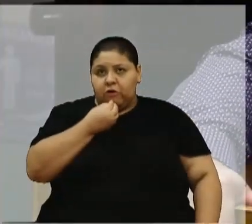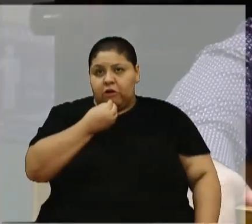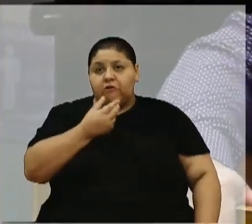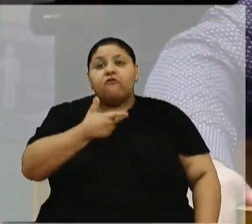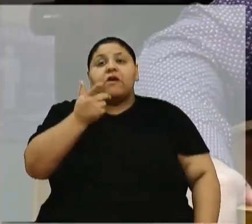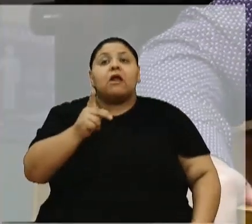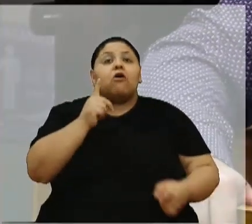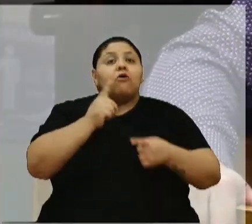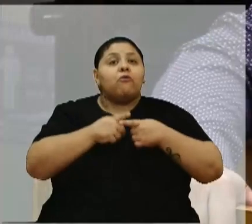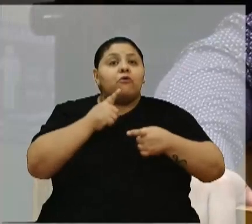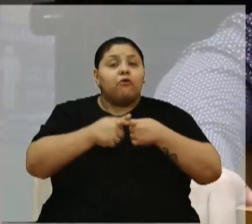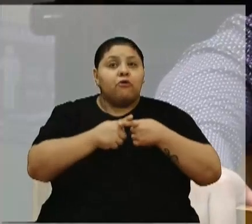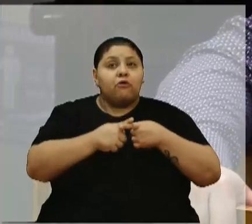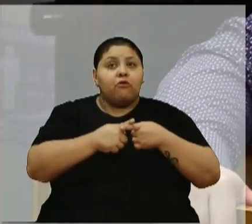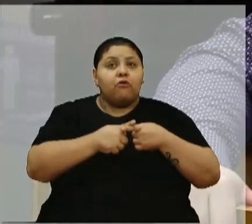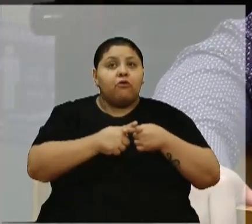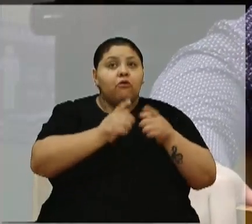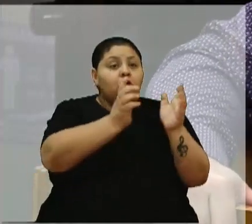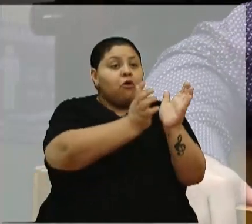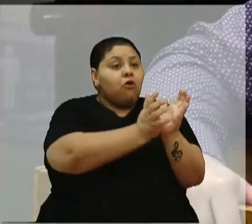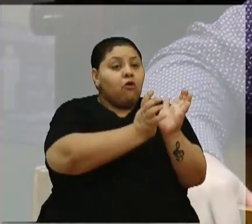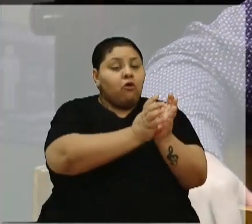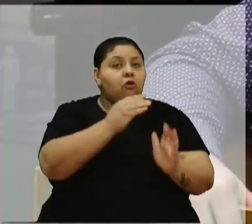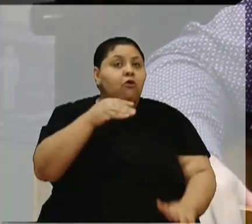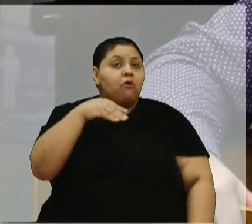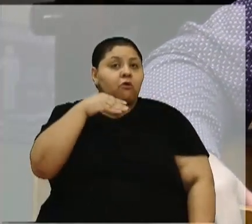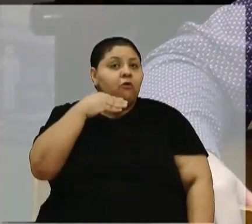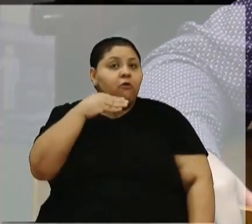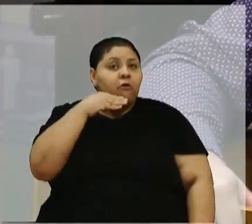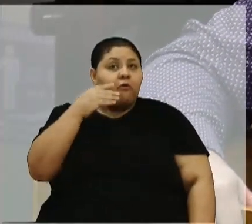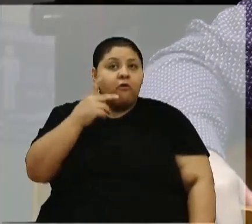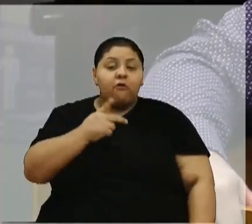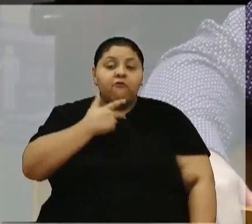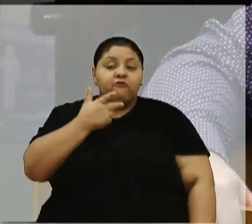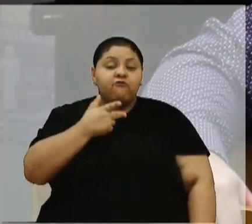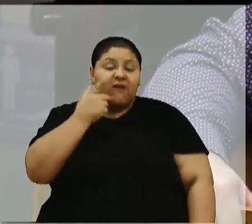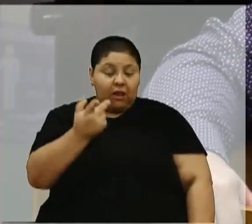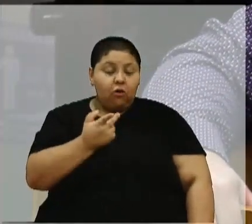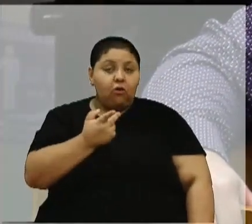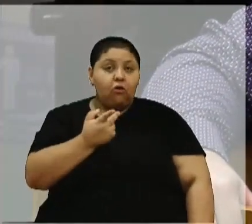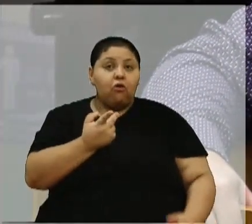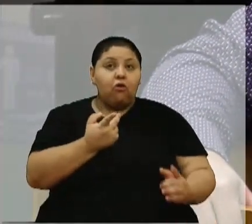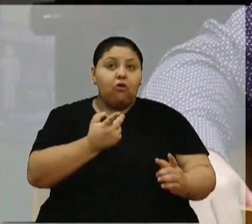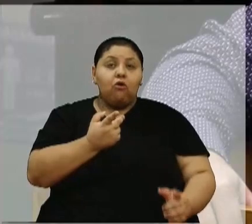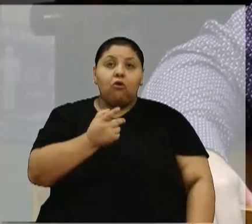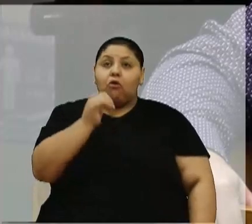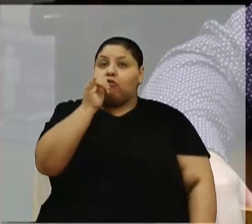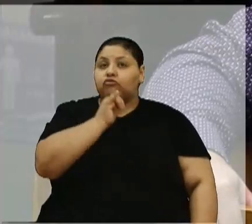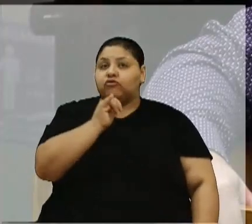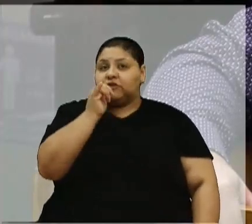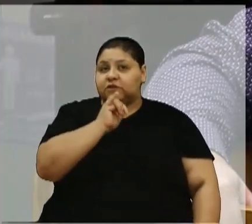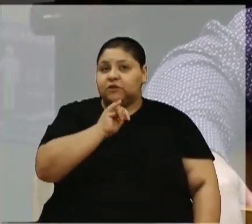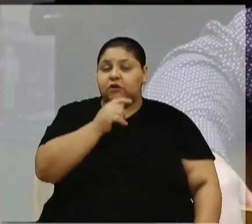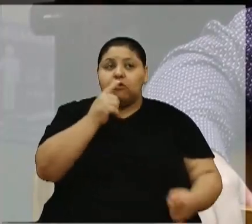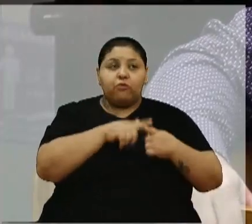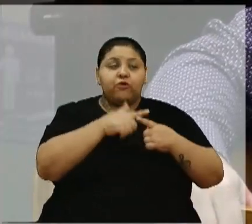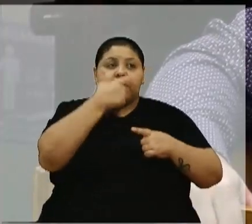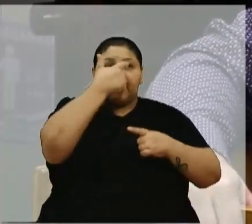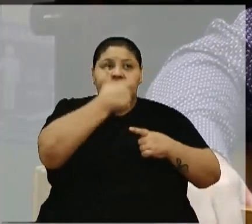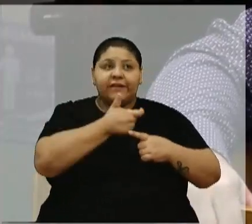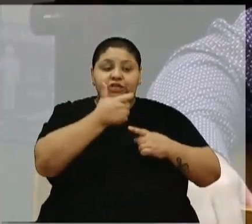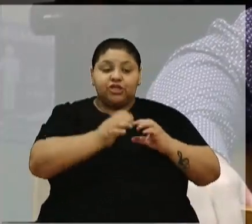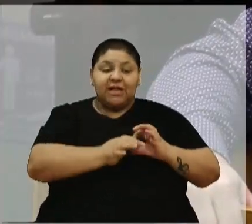Primeiro, o colega que me antecedeu trouxe alguns exemplos aqui do que ele considera arbítrio, do que ele